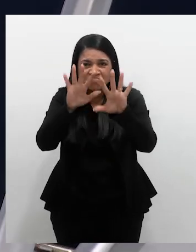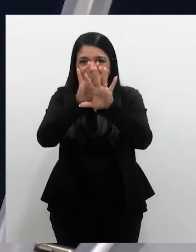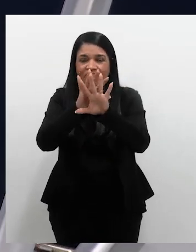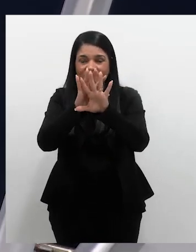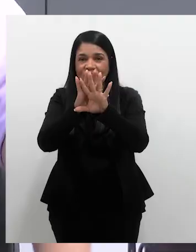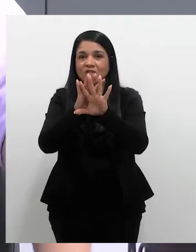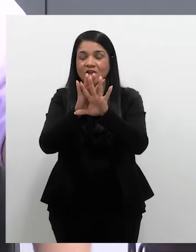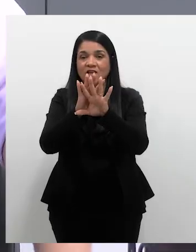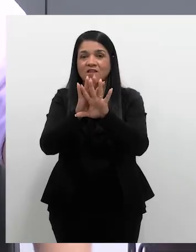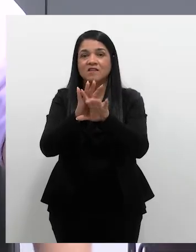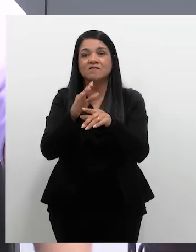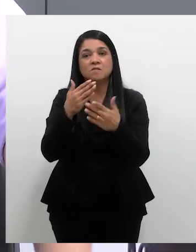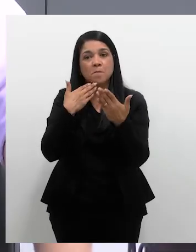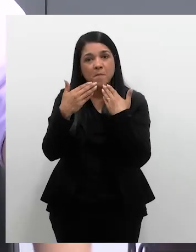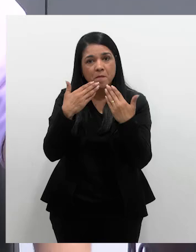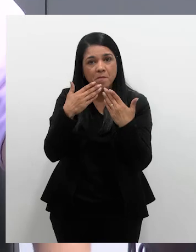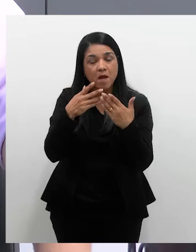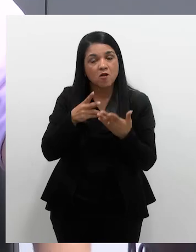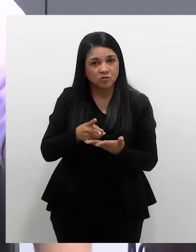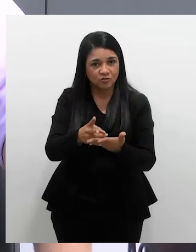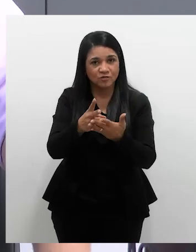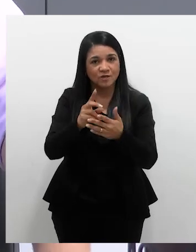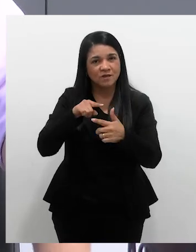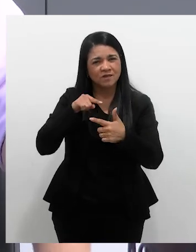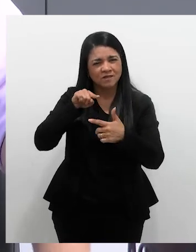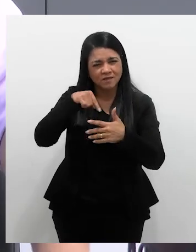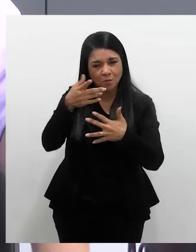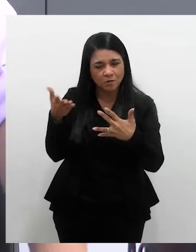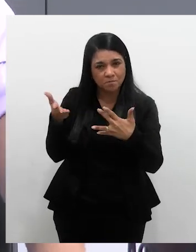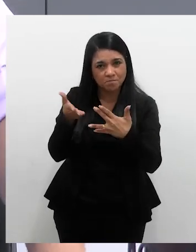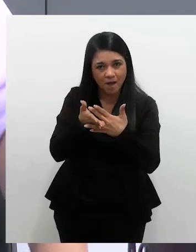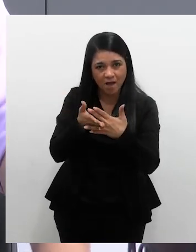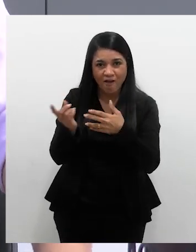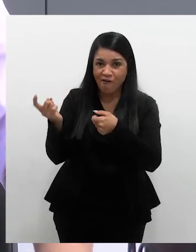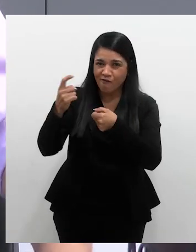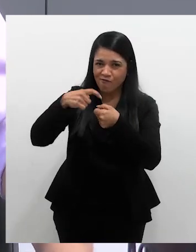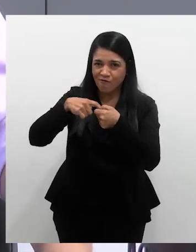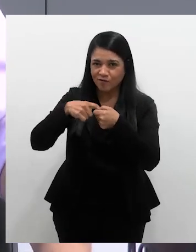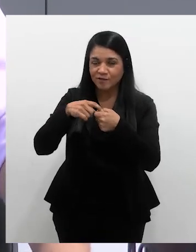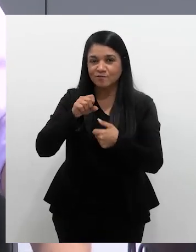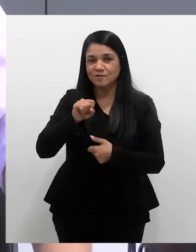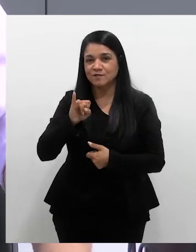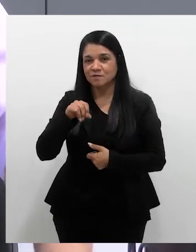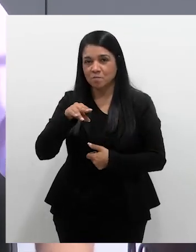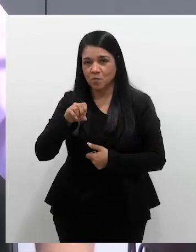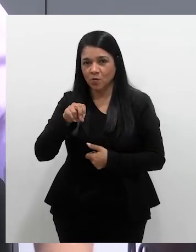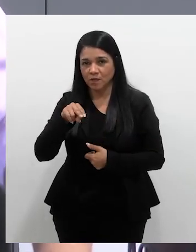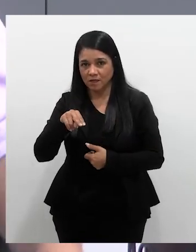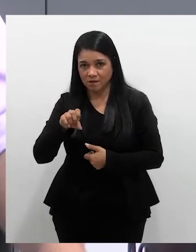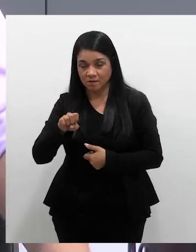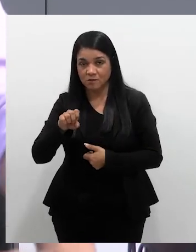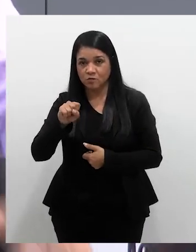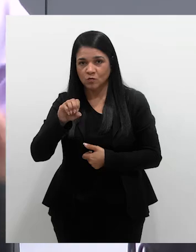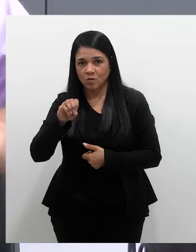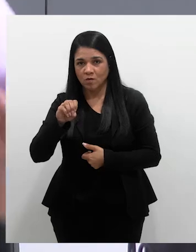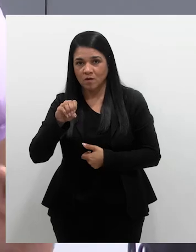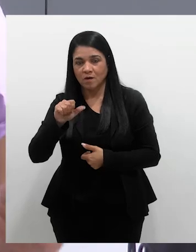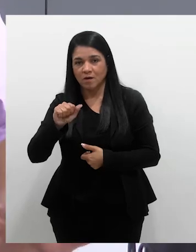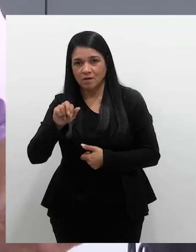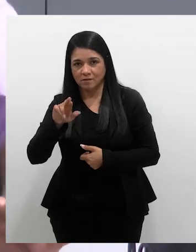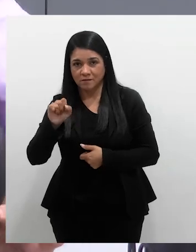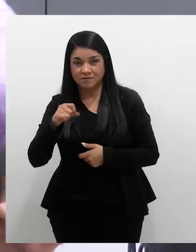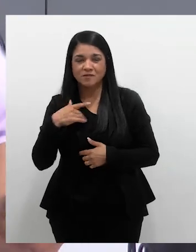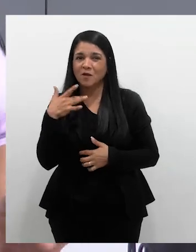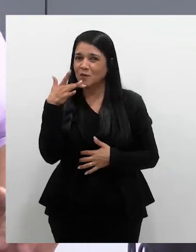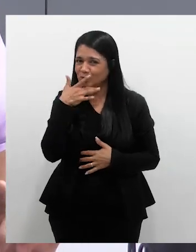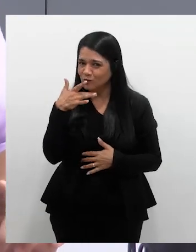filtro. E a gente vai bater um papo ainda nessa linha. Logo após o nosso break, a gente volta com Simone Soares, que tá muito gostoso